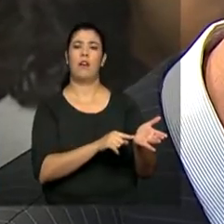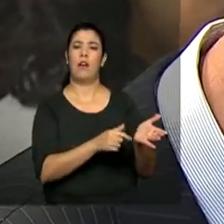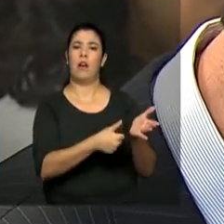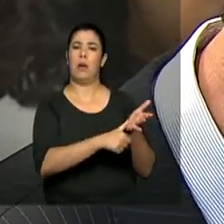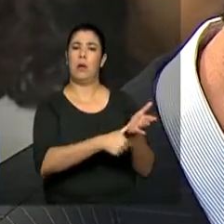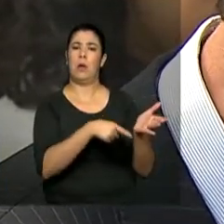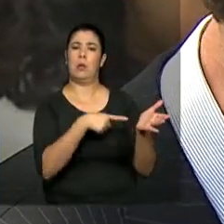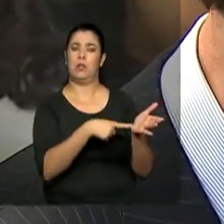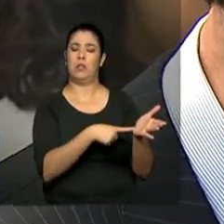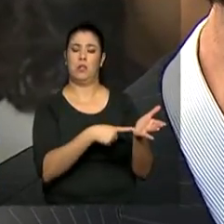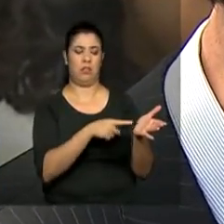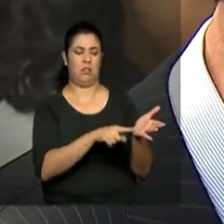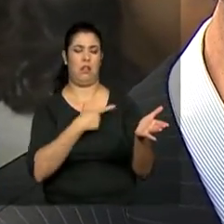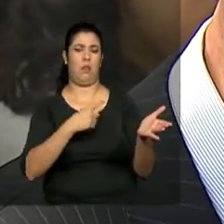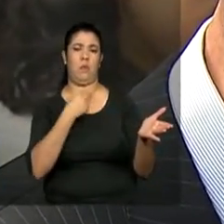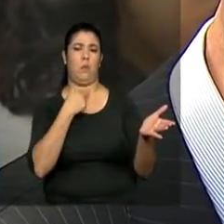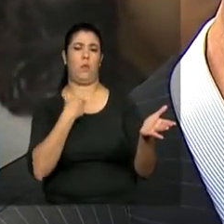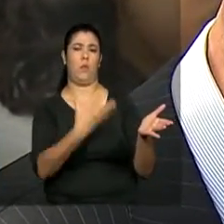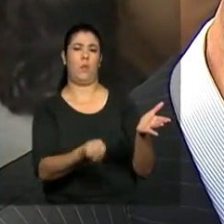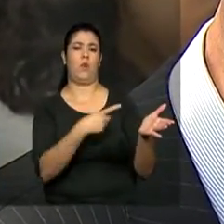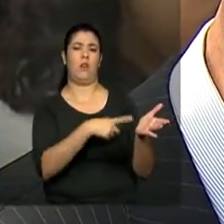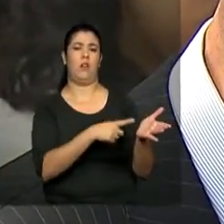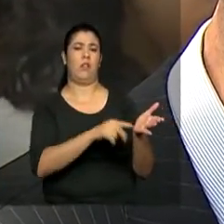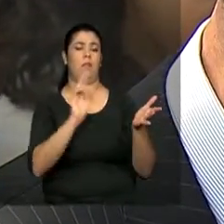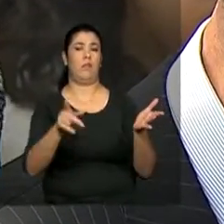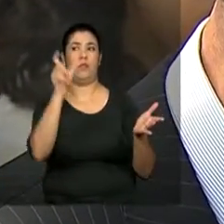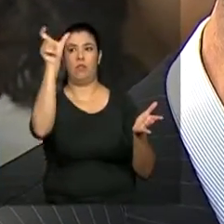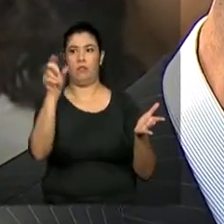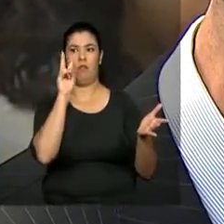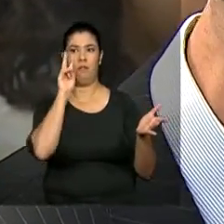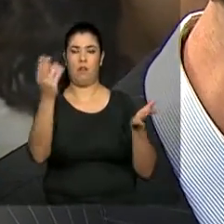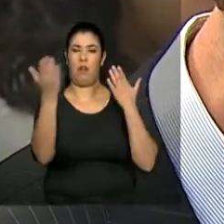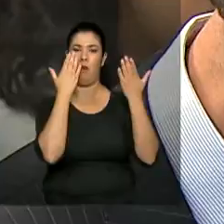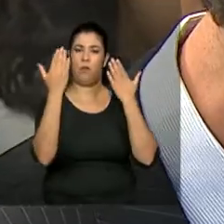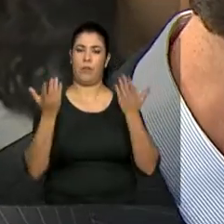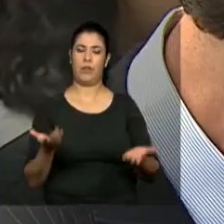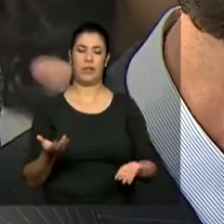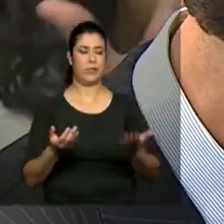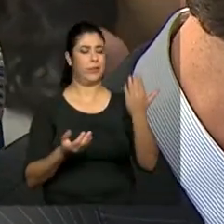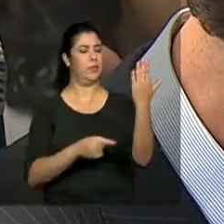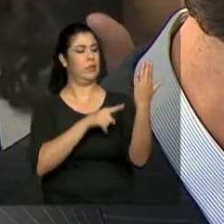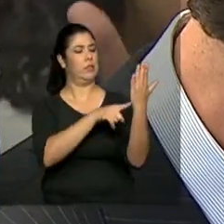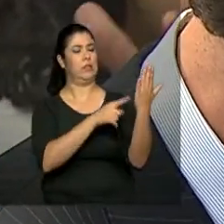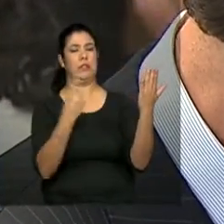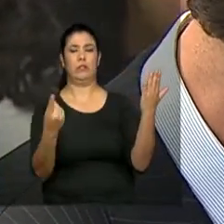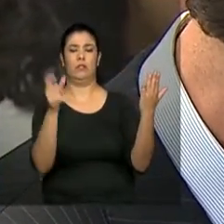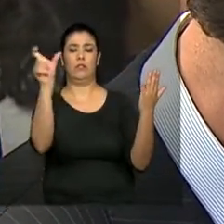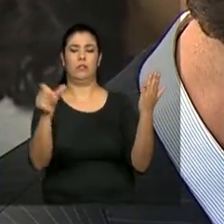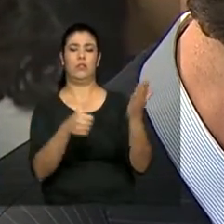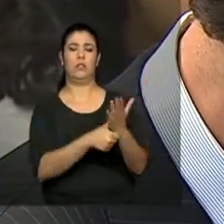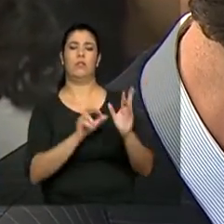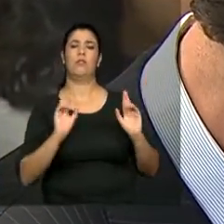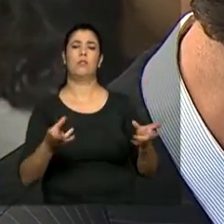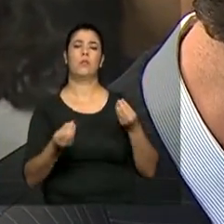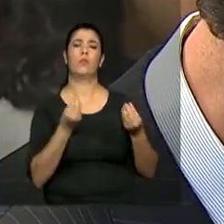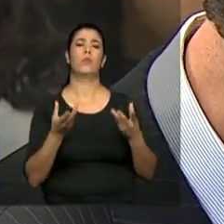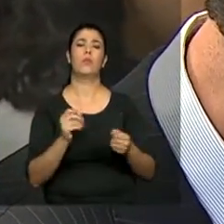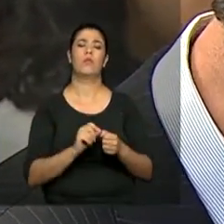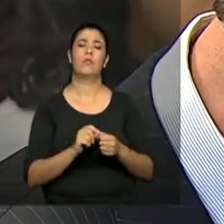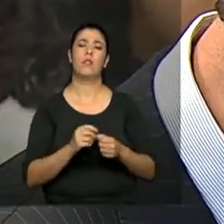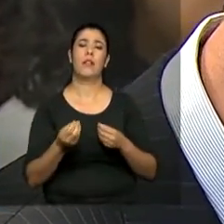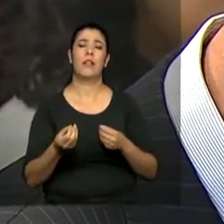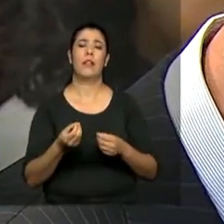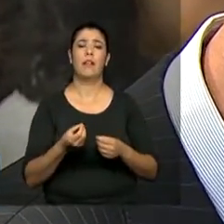e eles não queriam fazer isso e ele dizia que o cidadão saiba exige isso será criado será alguma forma do cidadão